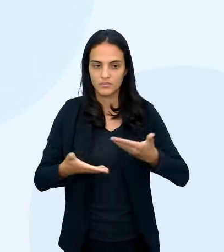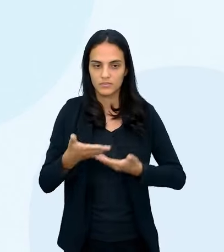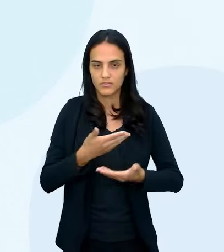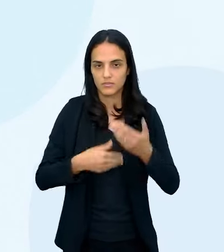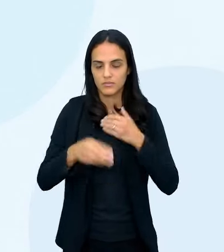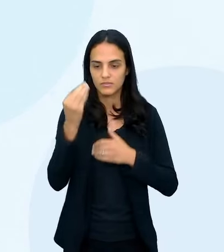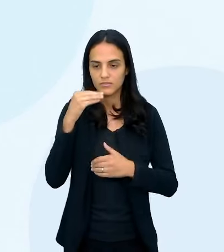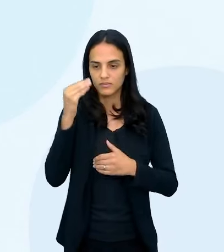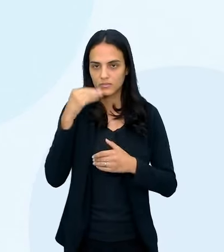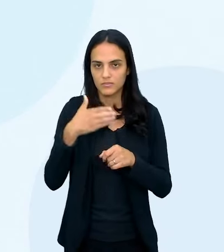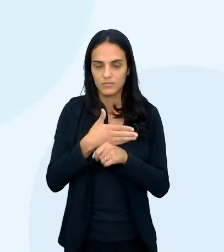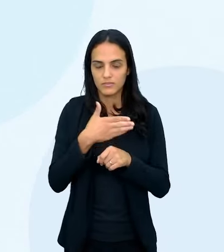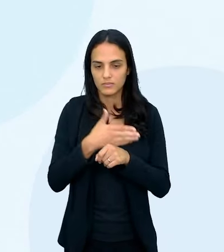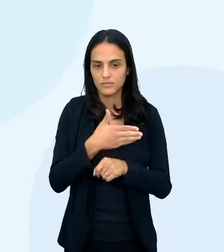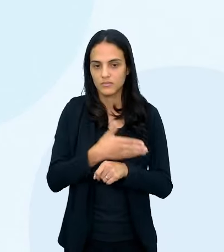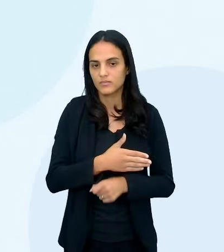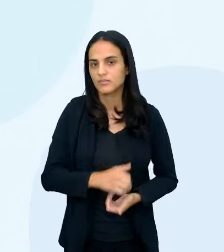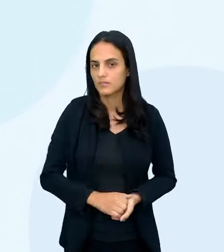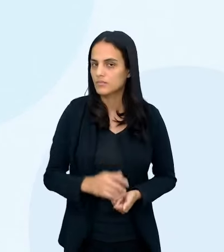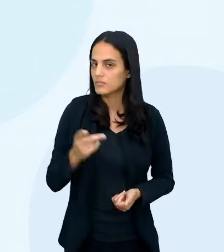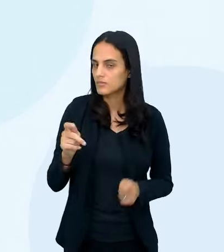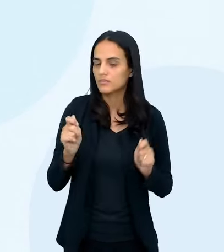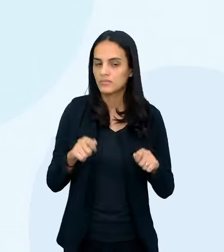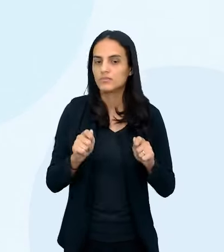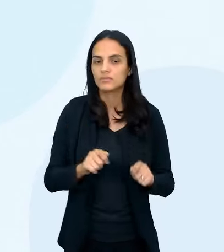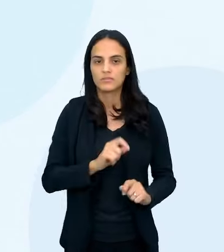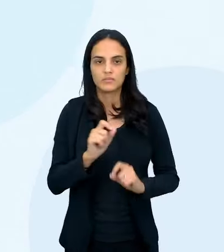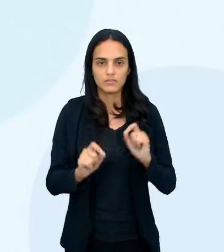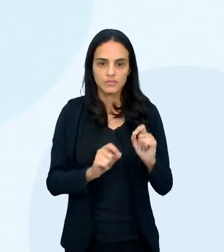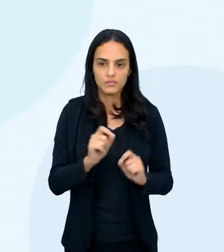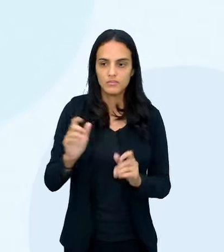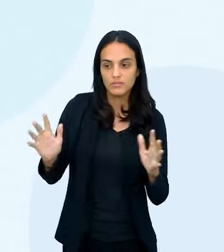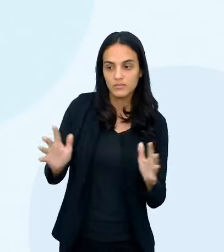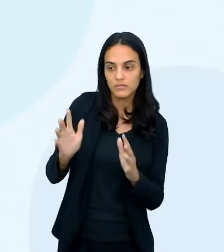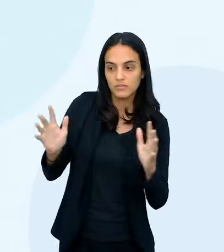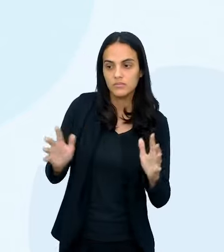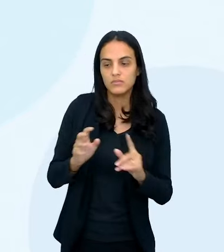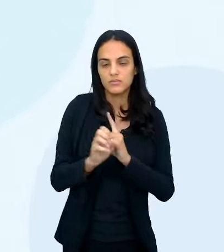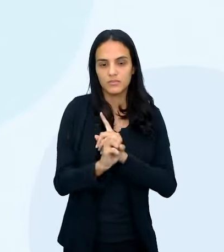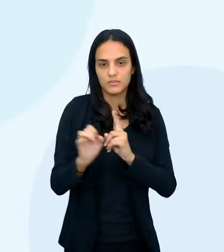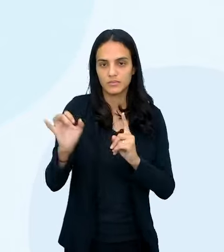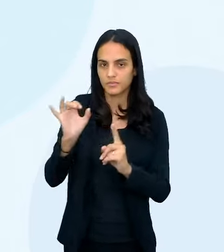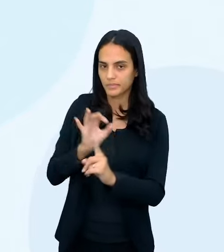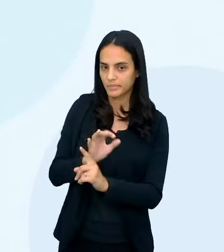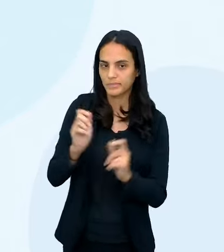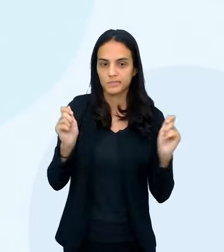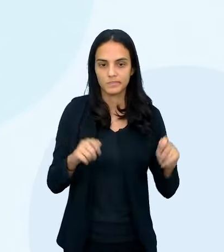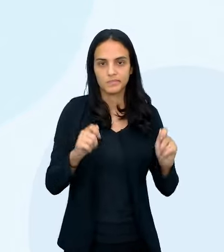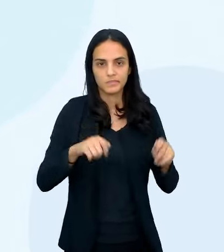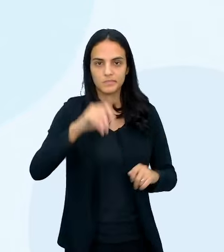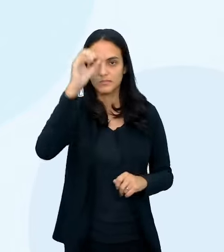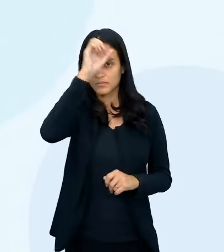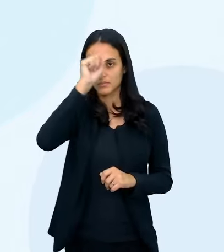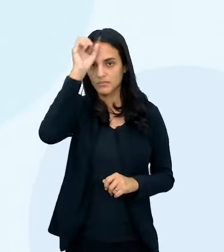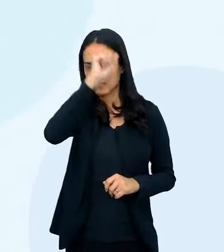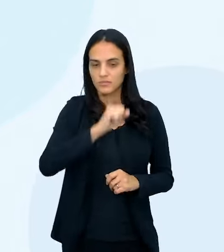experiências entre participantes. Ele permite o quê? Estimular o protagonismo, promove a aprendizagem por meio